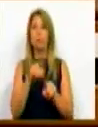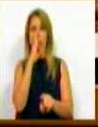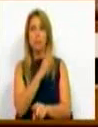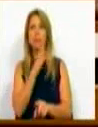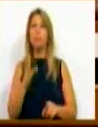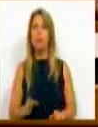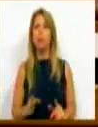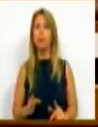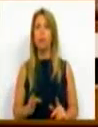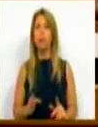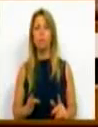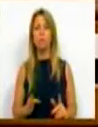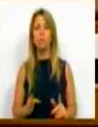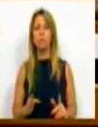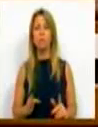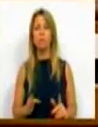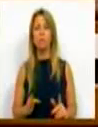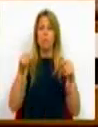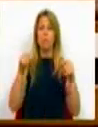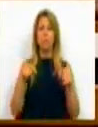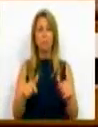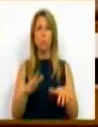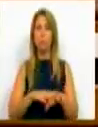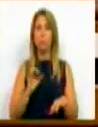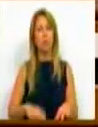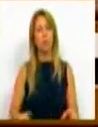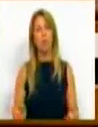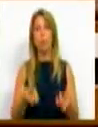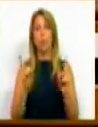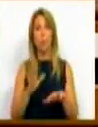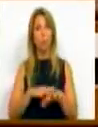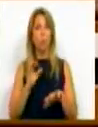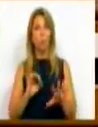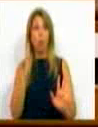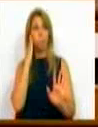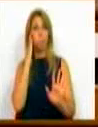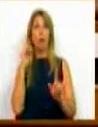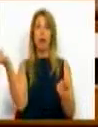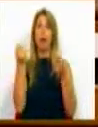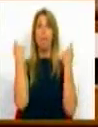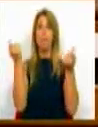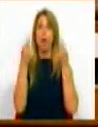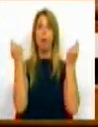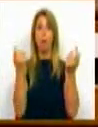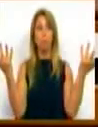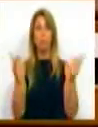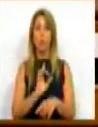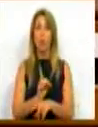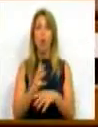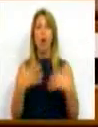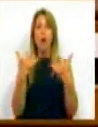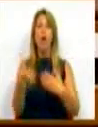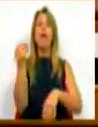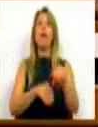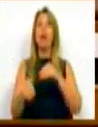procedimentos. Não nos admiramos por isso, que quer no decurso da campanha eleitoral, quer logo depois das